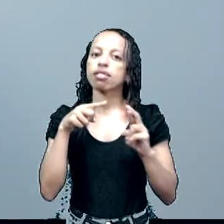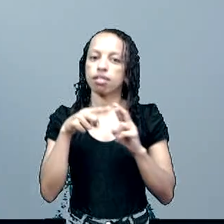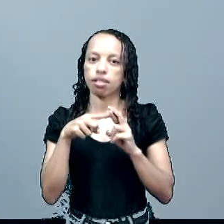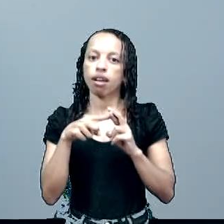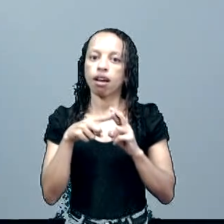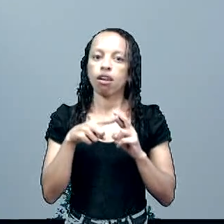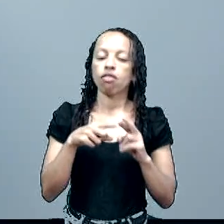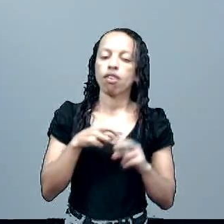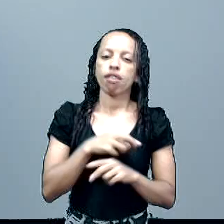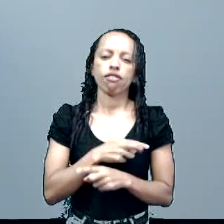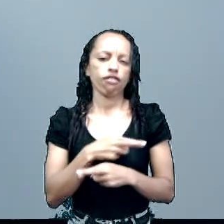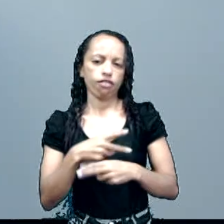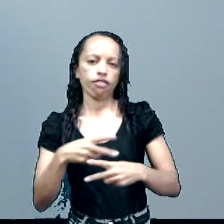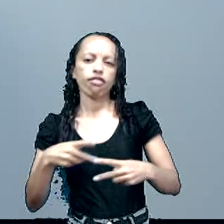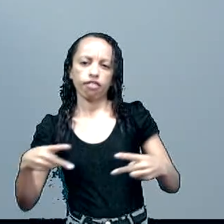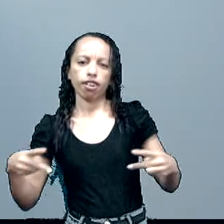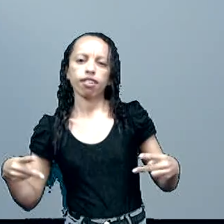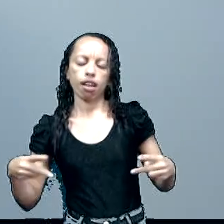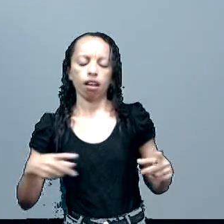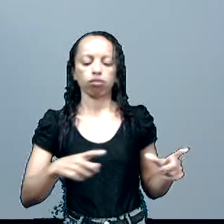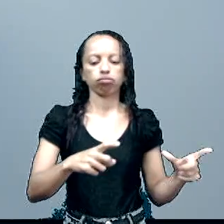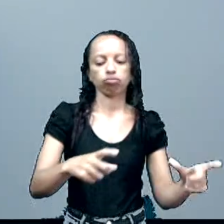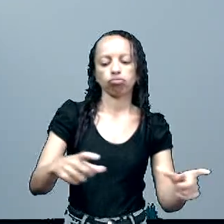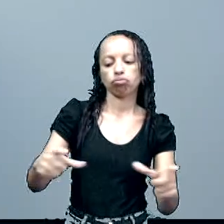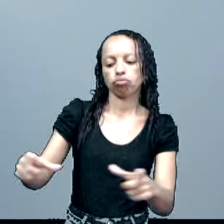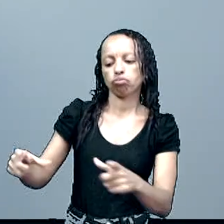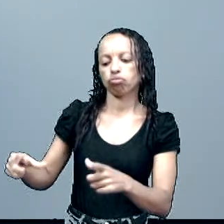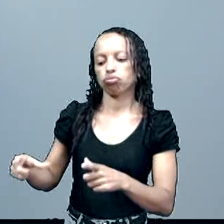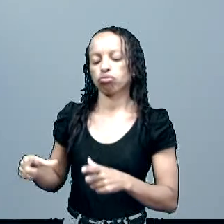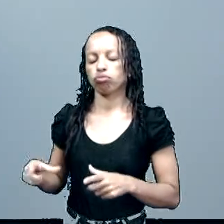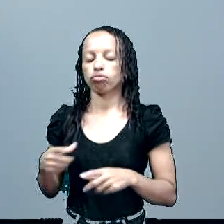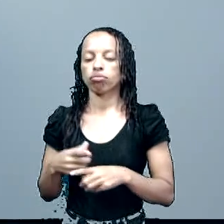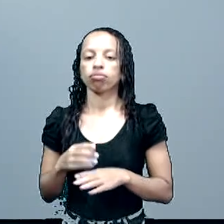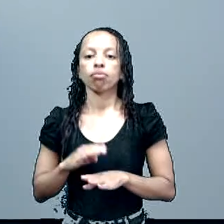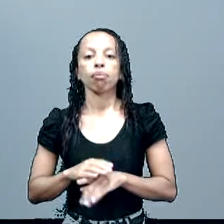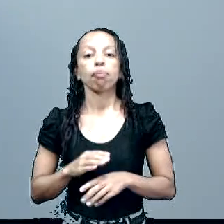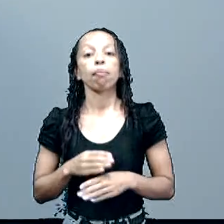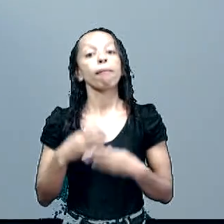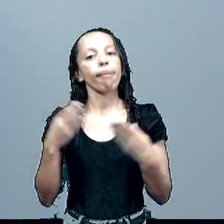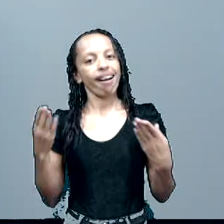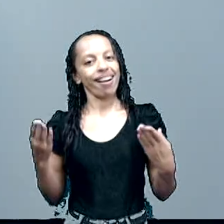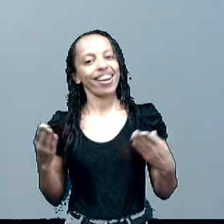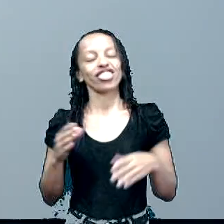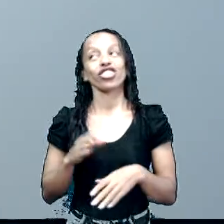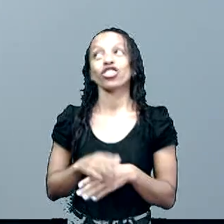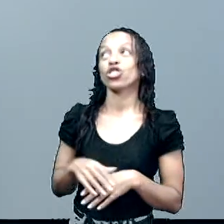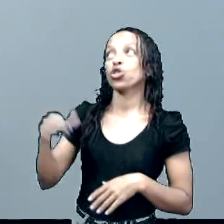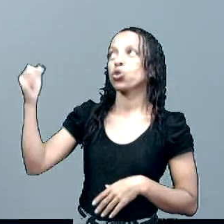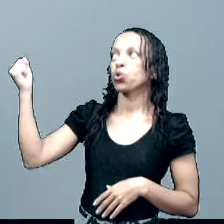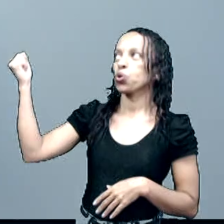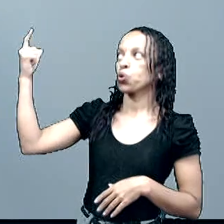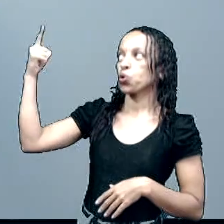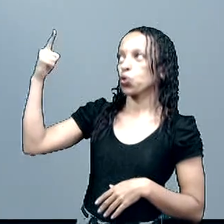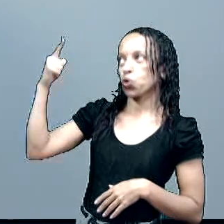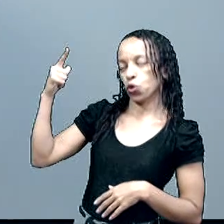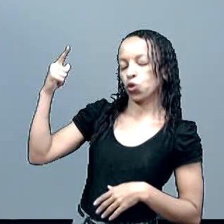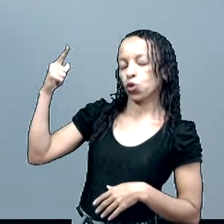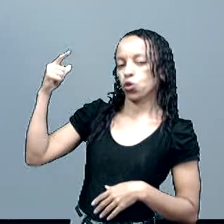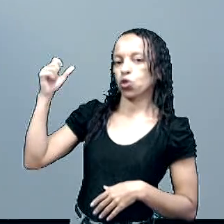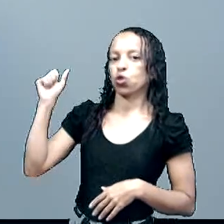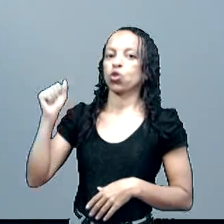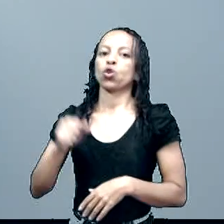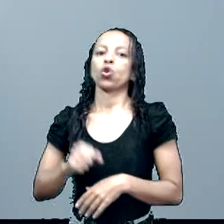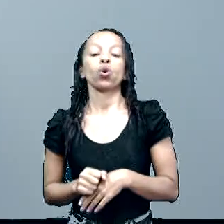eles podem variar mas nessa gente toma como referencial o sol os pontos cardeais Norte sul